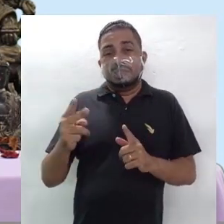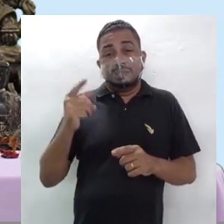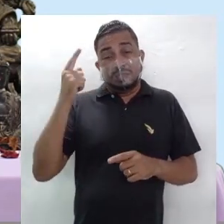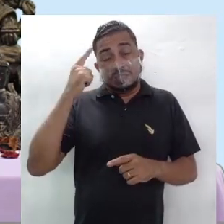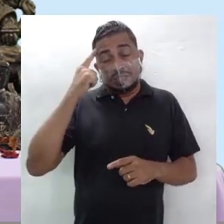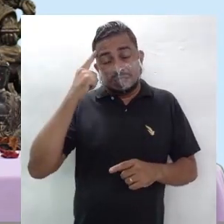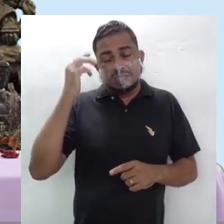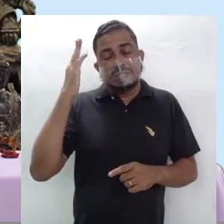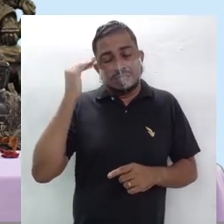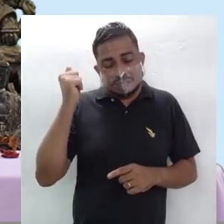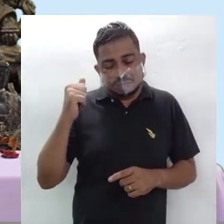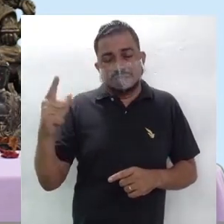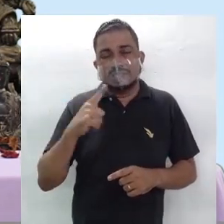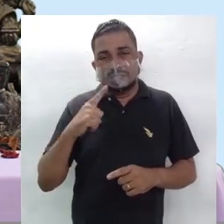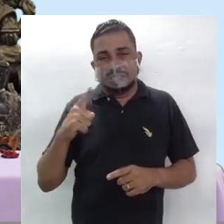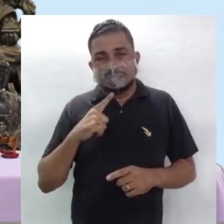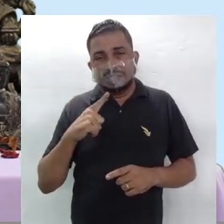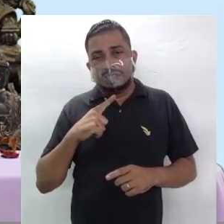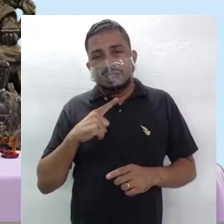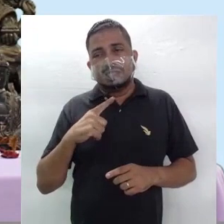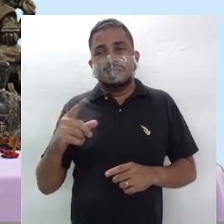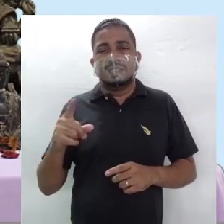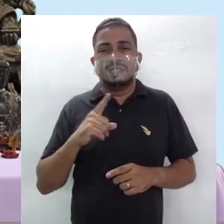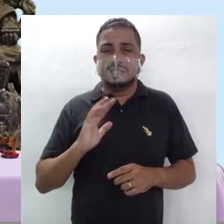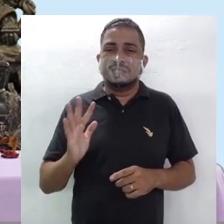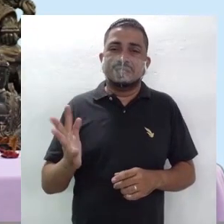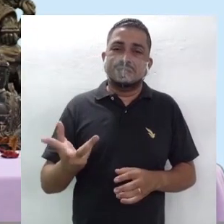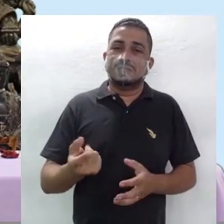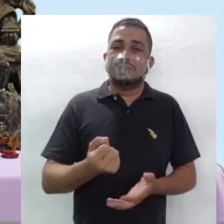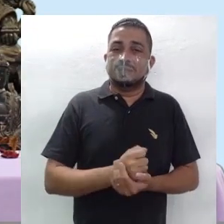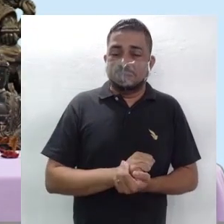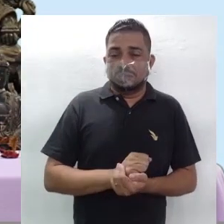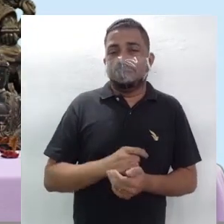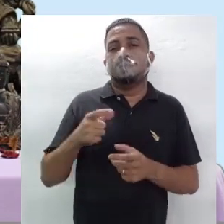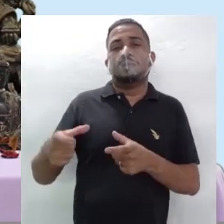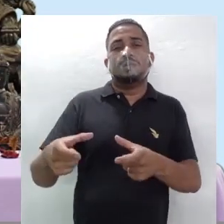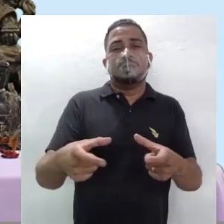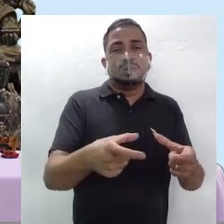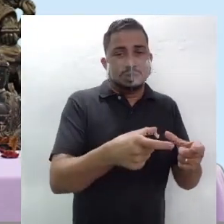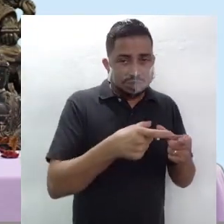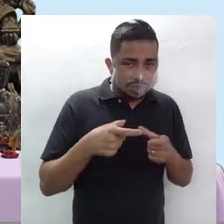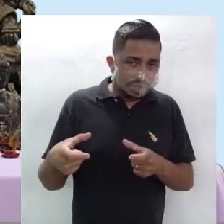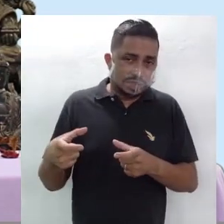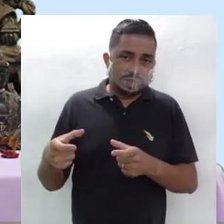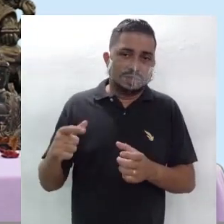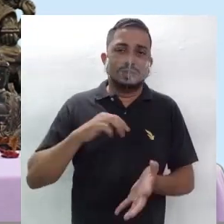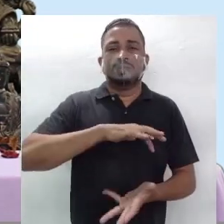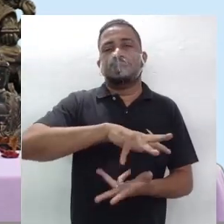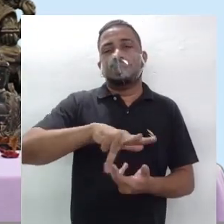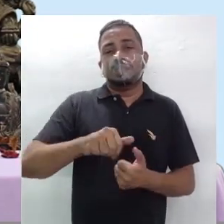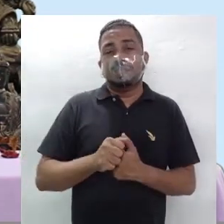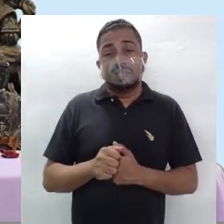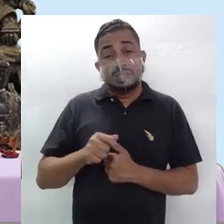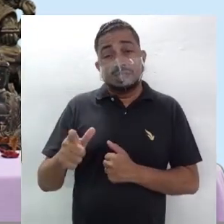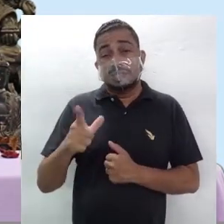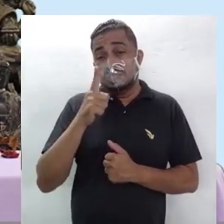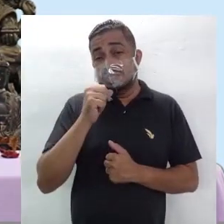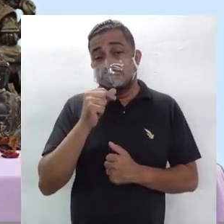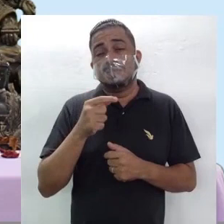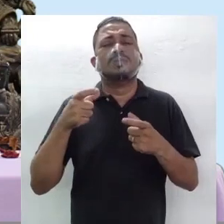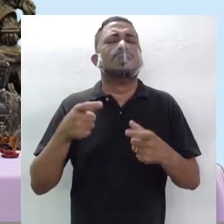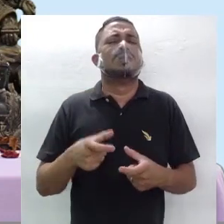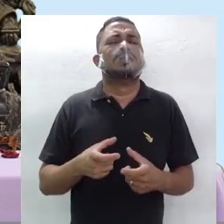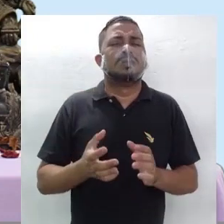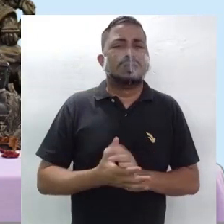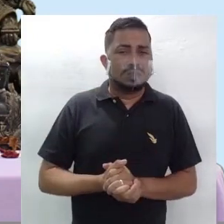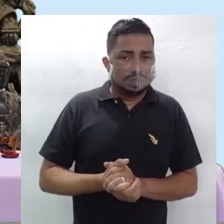gente sabe que existe refrigerante que estão em todos os locais do nosso planeta. E essa água vem